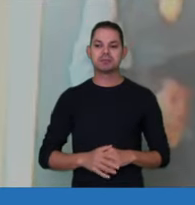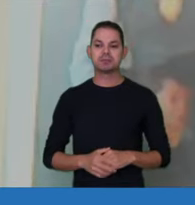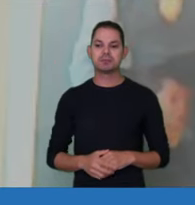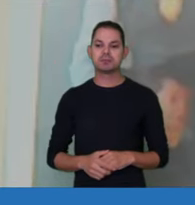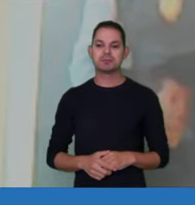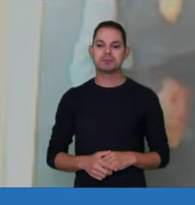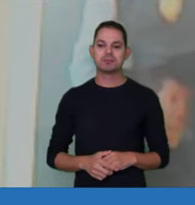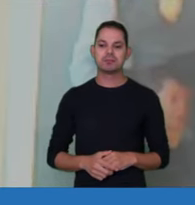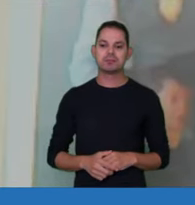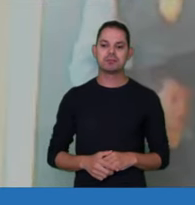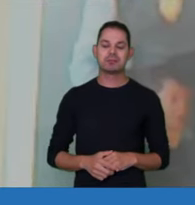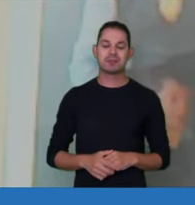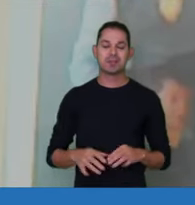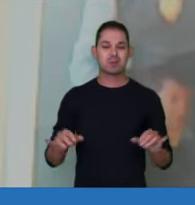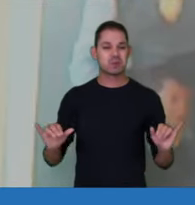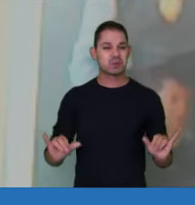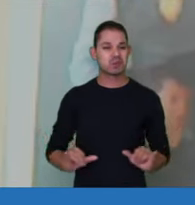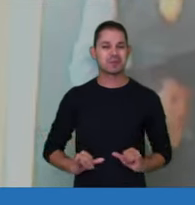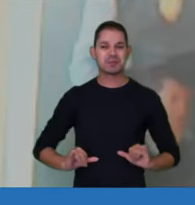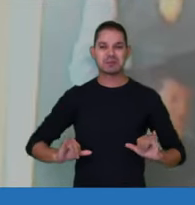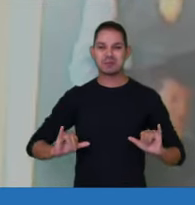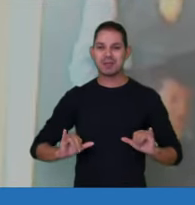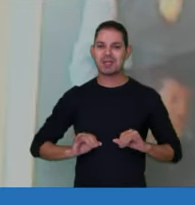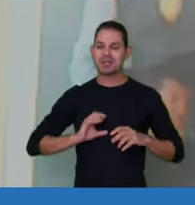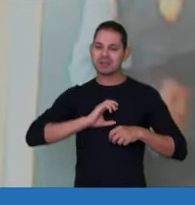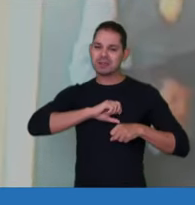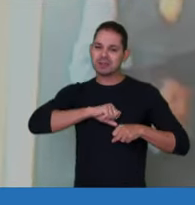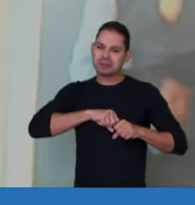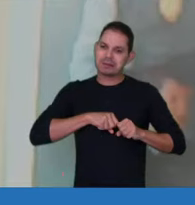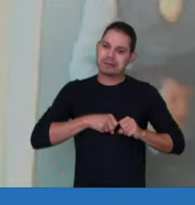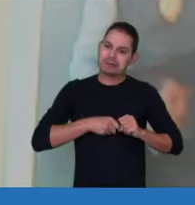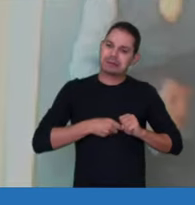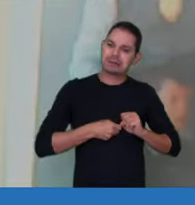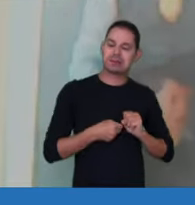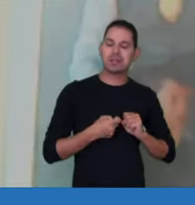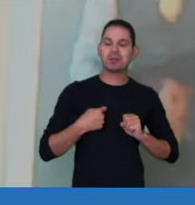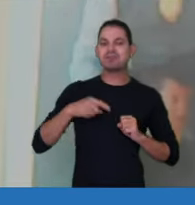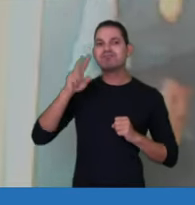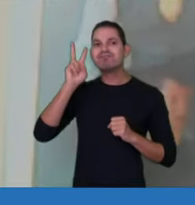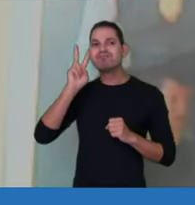a dor era tão grande que naquela hora eu pensei nisso. Como